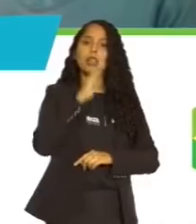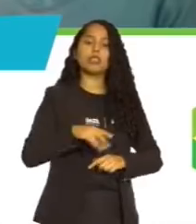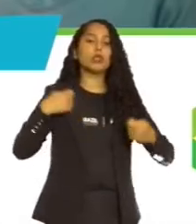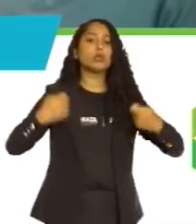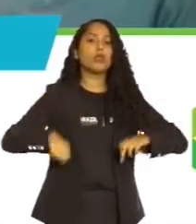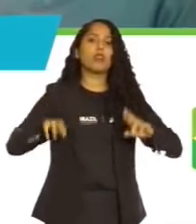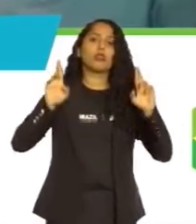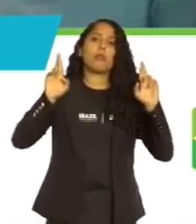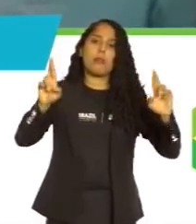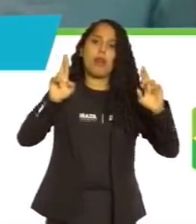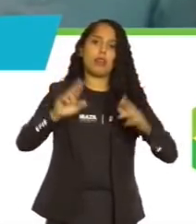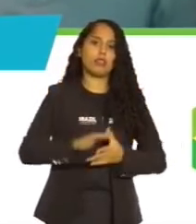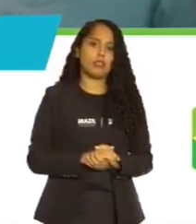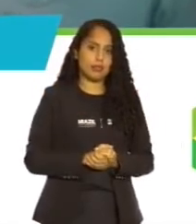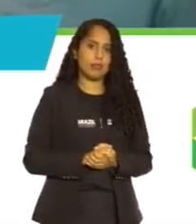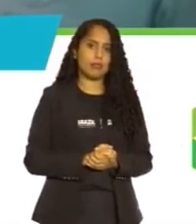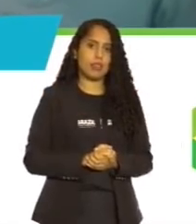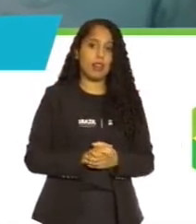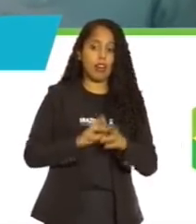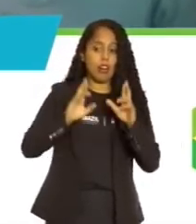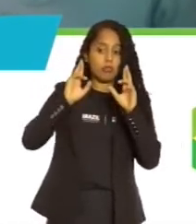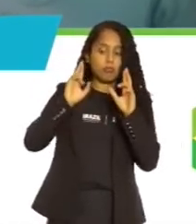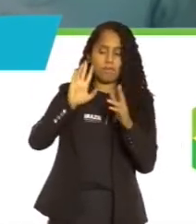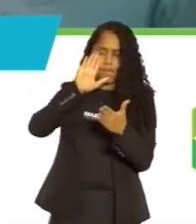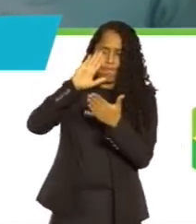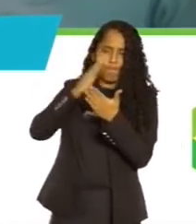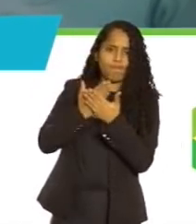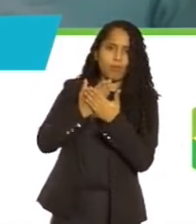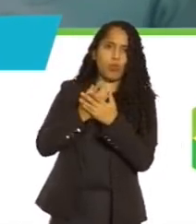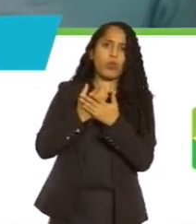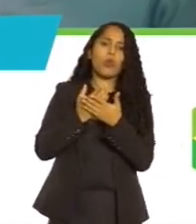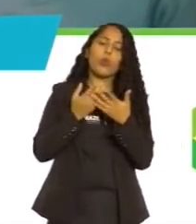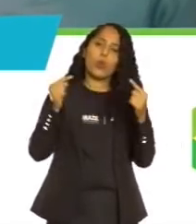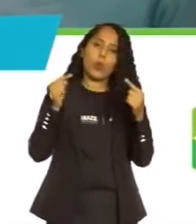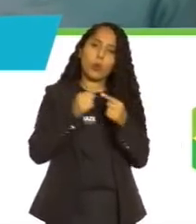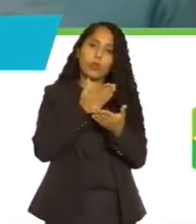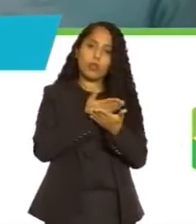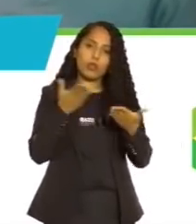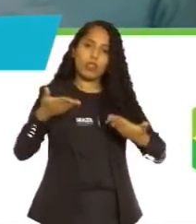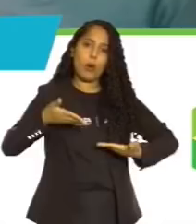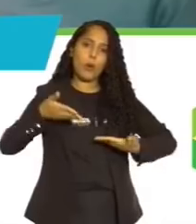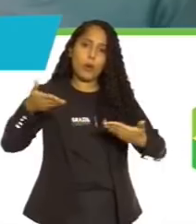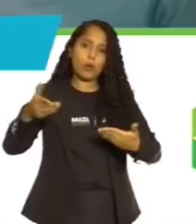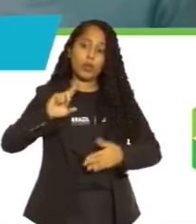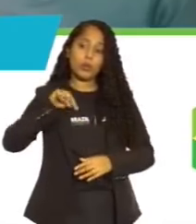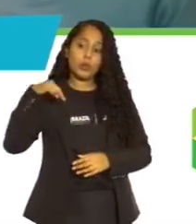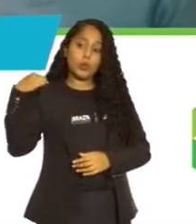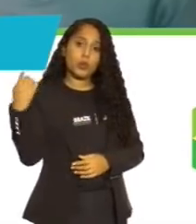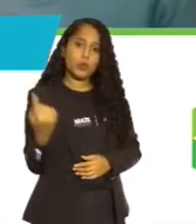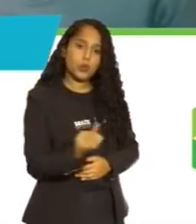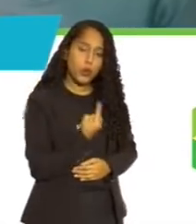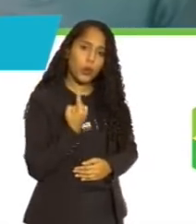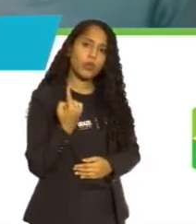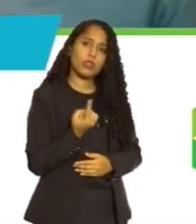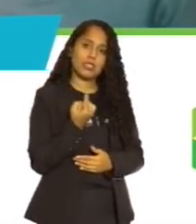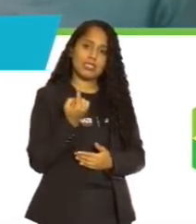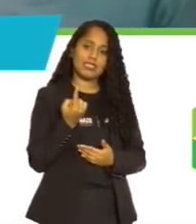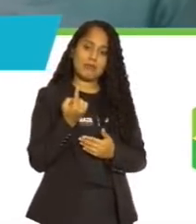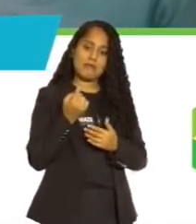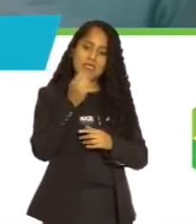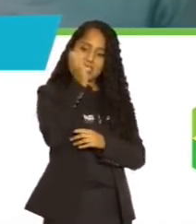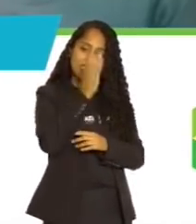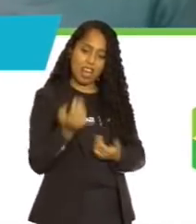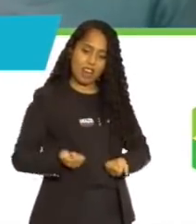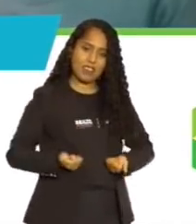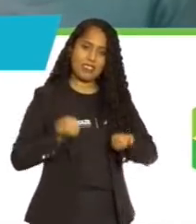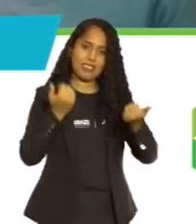E esperança é isso que nós aqui, que vocês tiveram a gentileza de convidar, podemos oferecer aos brasileiros. Esperança, Luciano Huck.